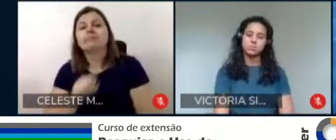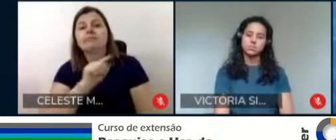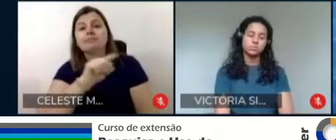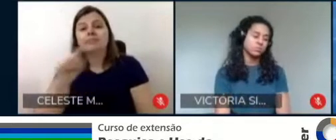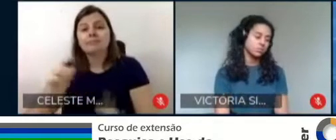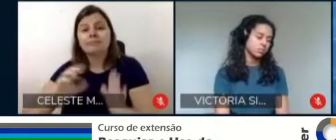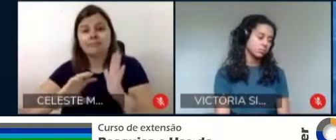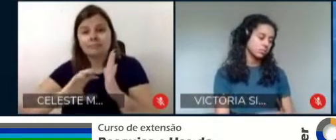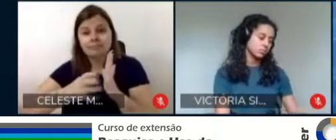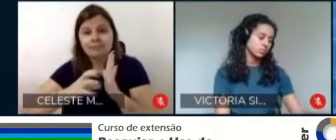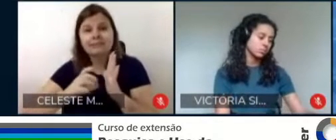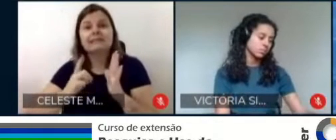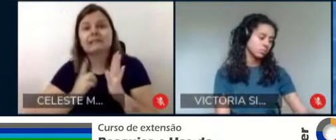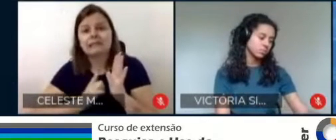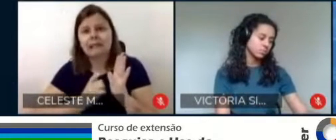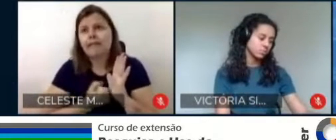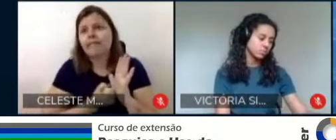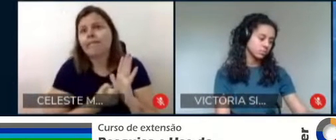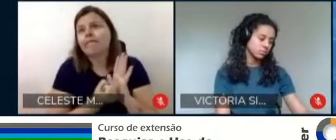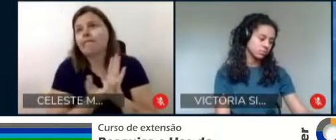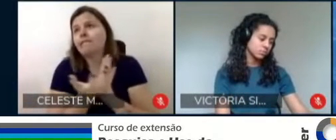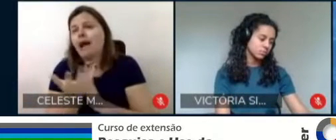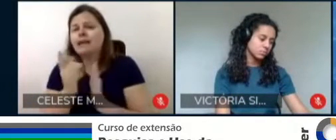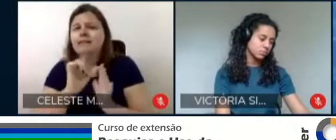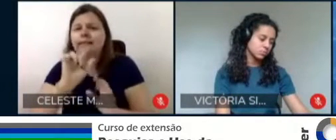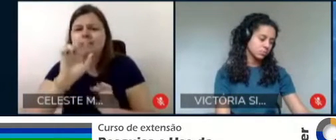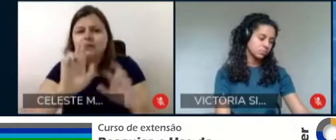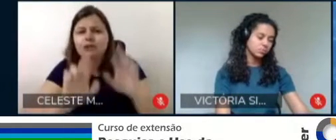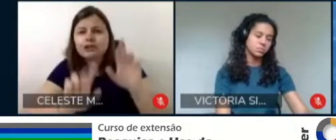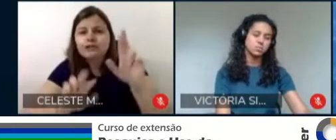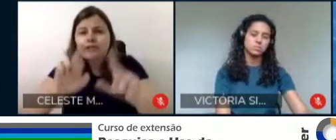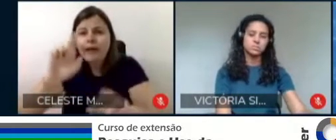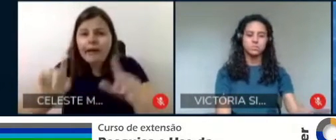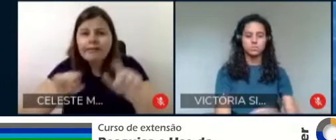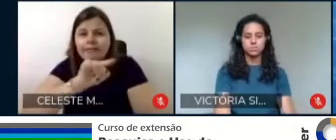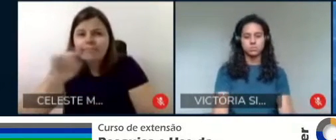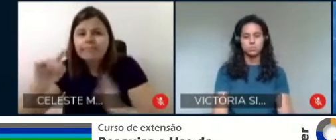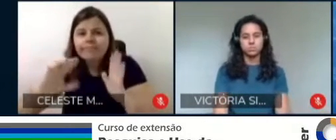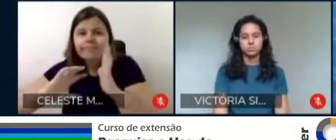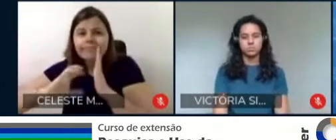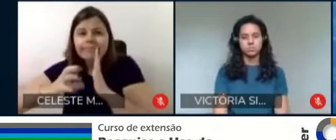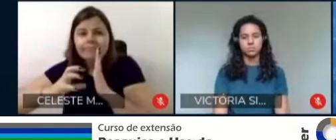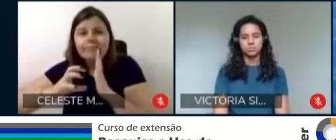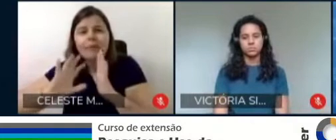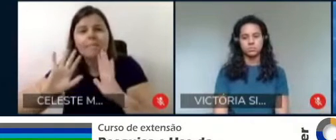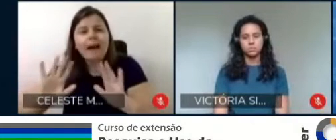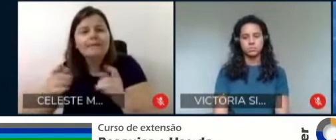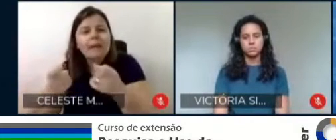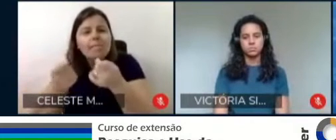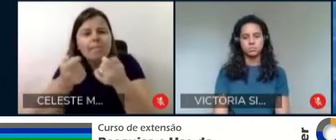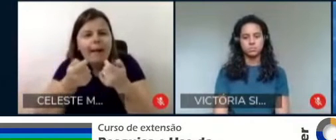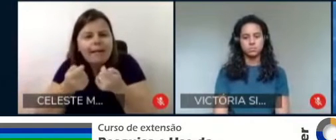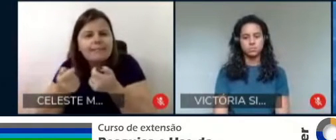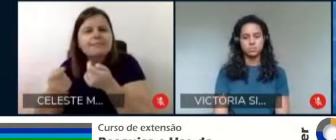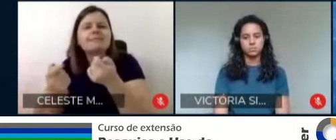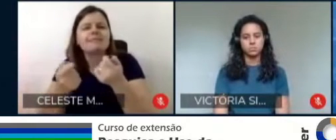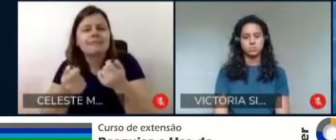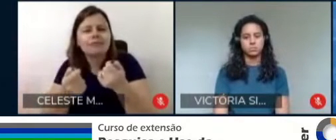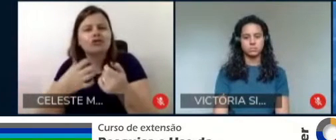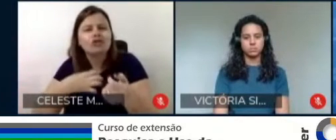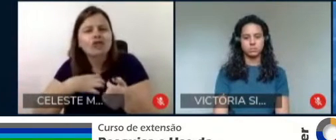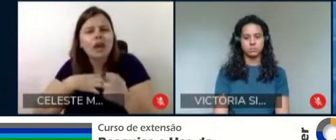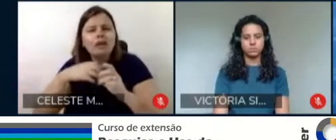por mais que sejam muitas e hajam diferenças entre elas, o comportamento é um pouco parecido, sabe? Vocês vão ver